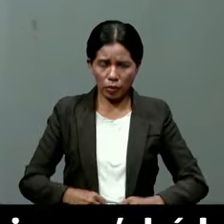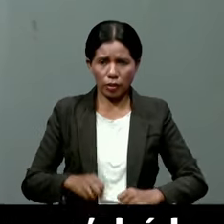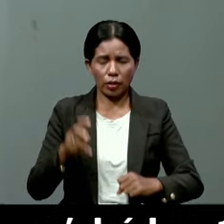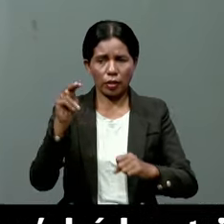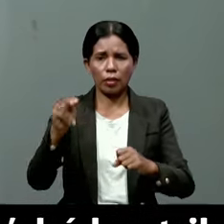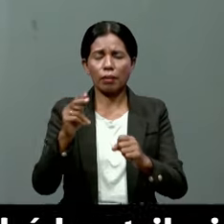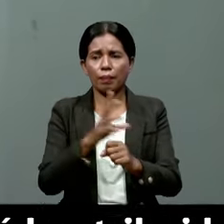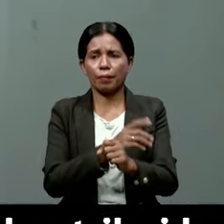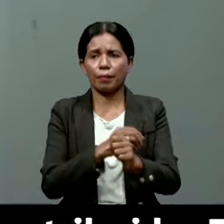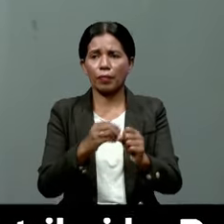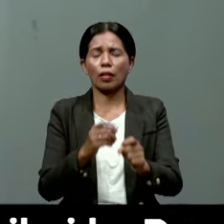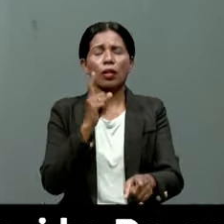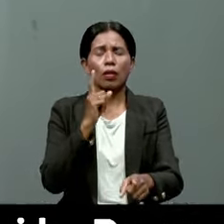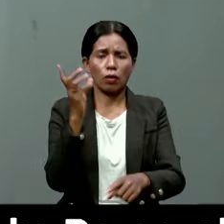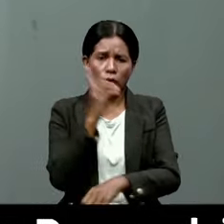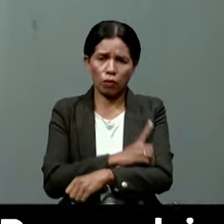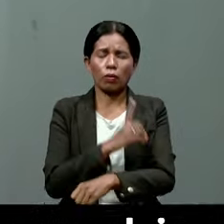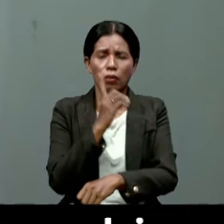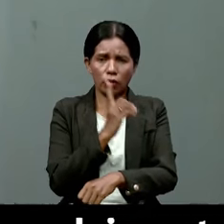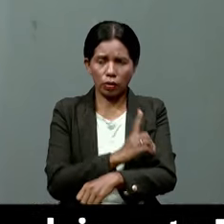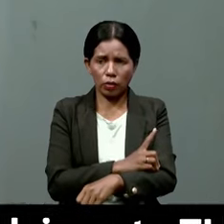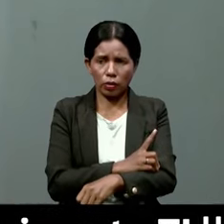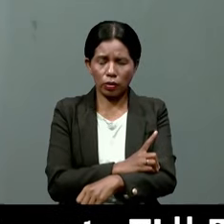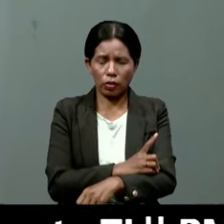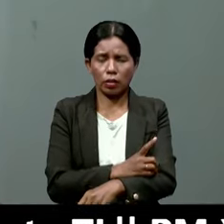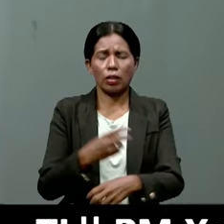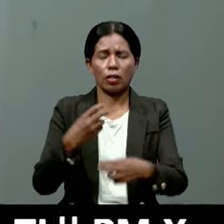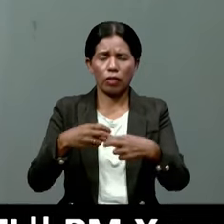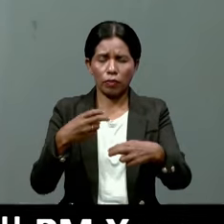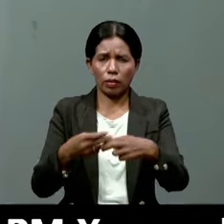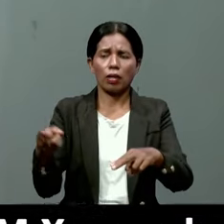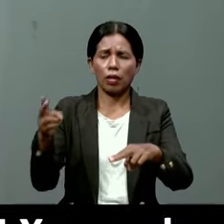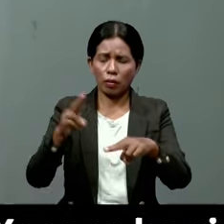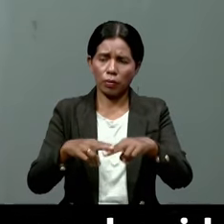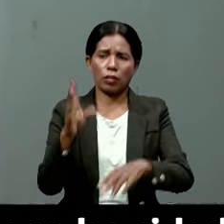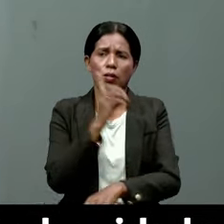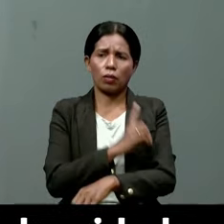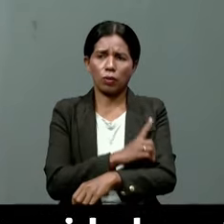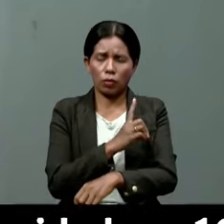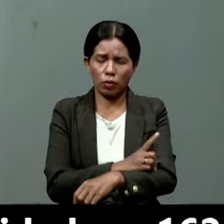nebe lorong balorong insidensias fong aumenta lorong balorong